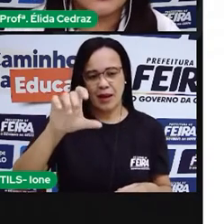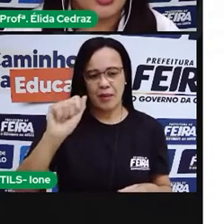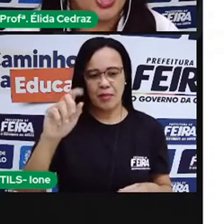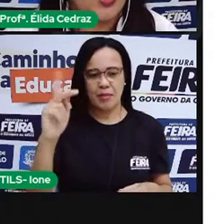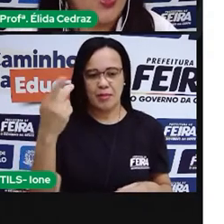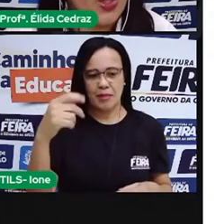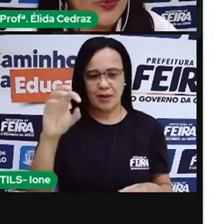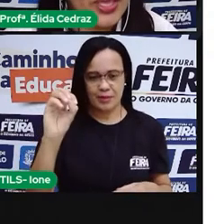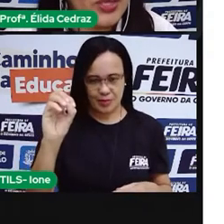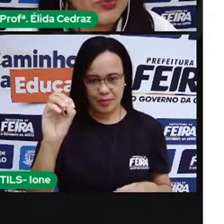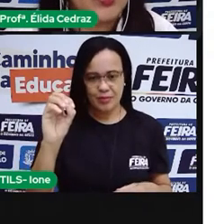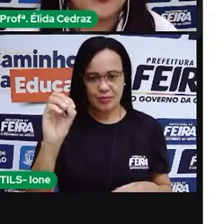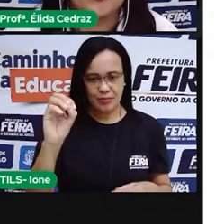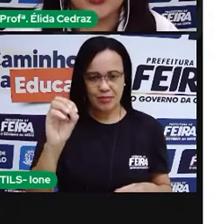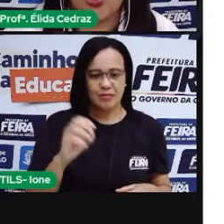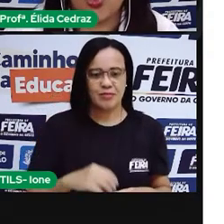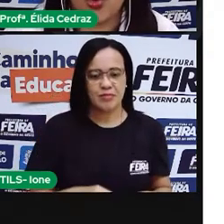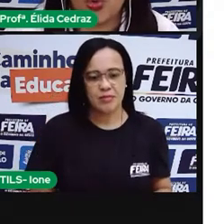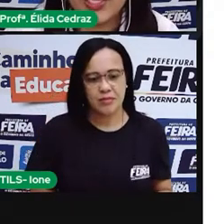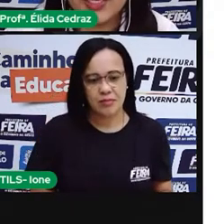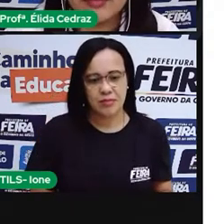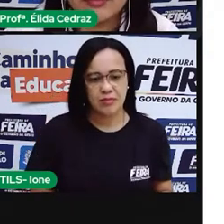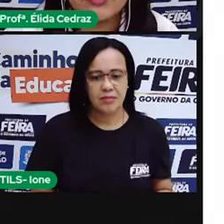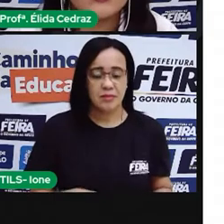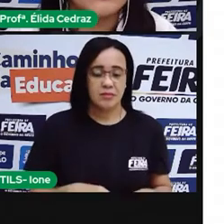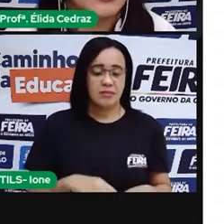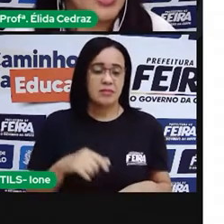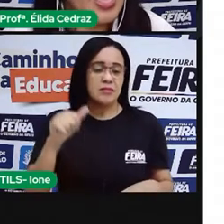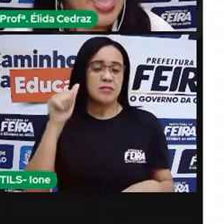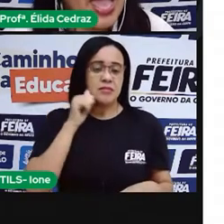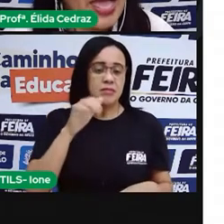Rata, roeu, rolha,